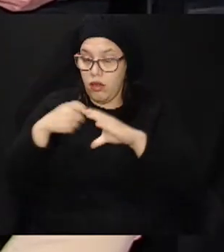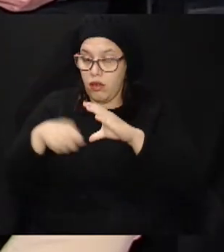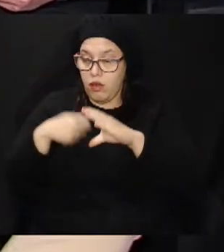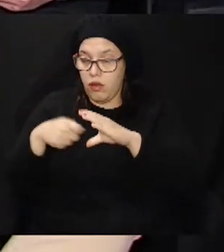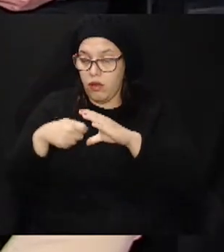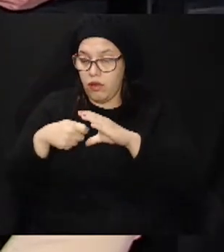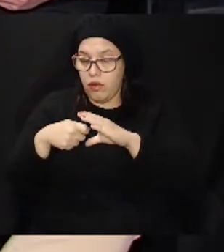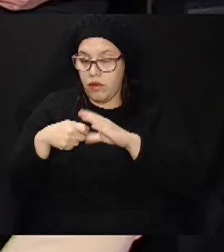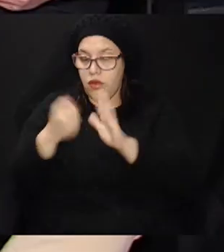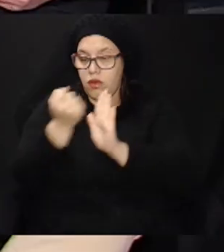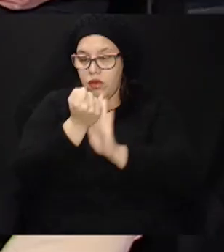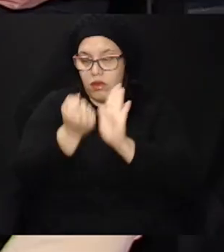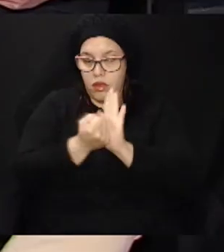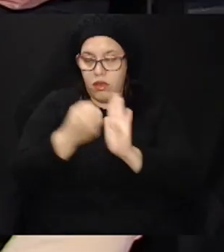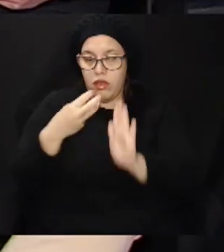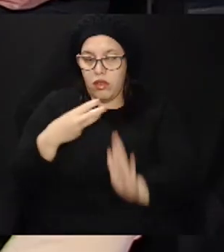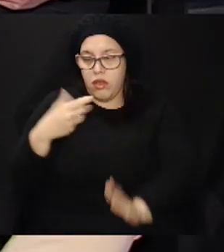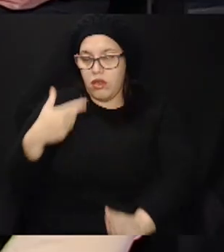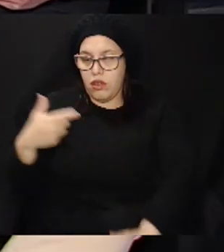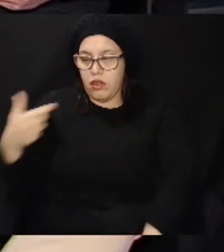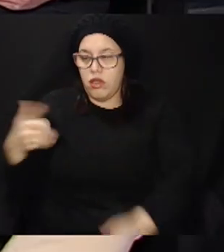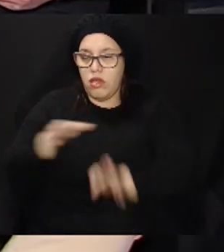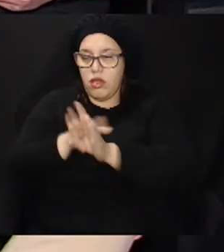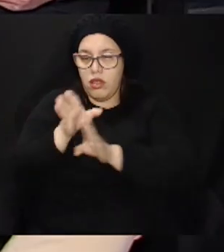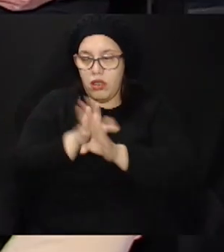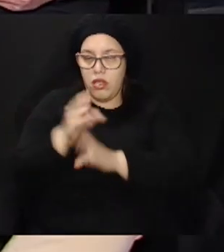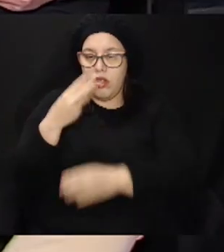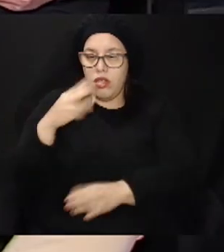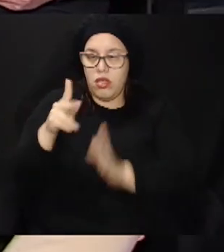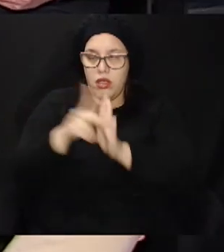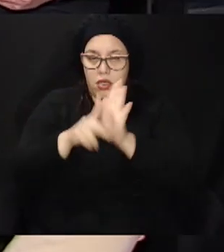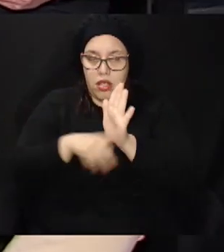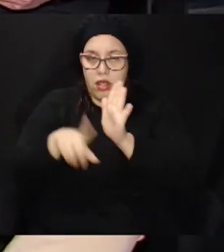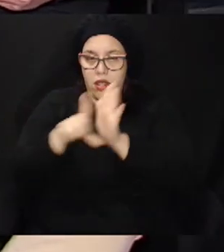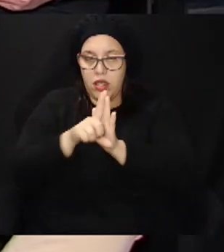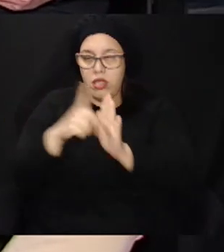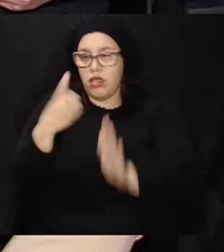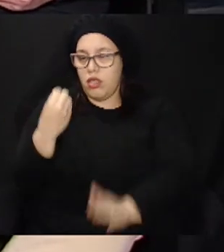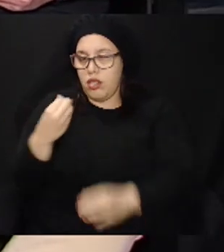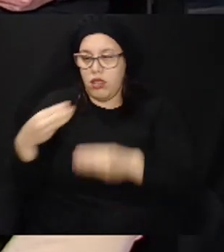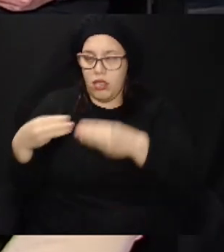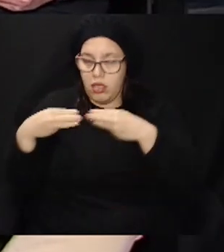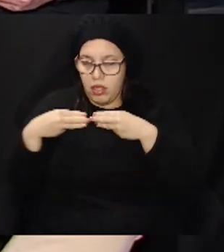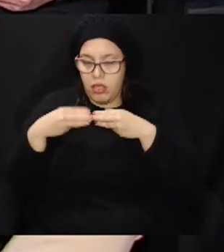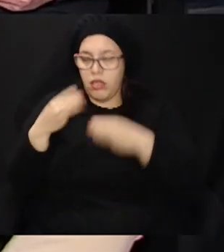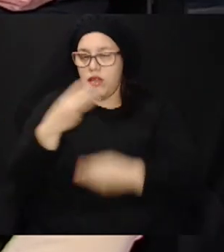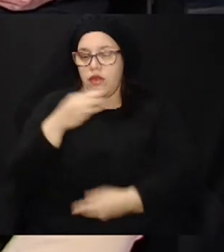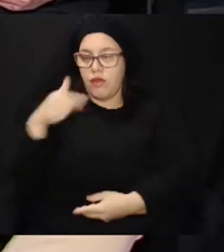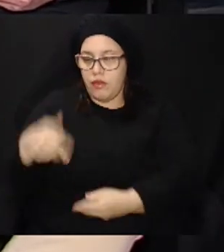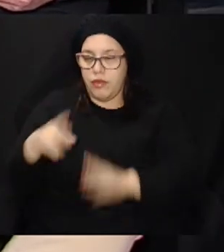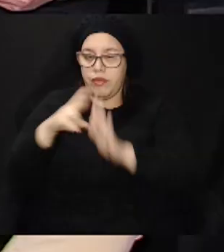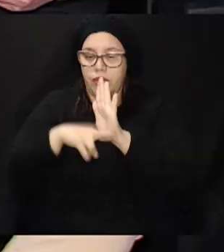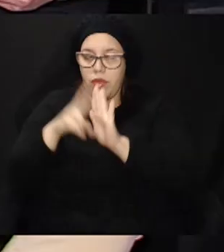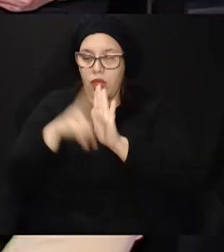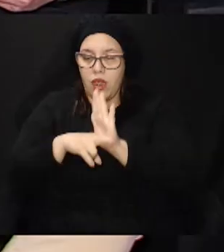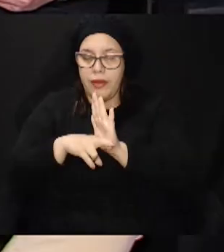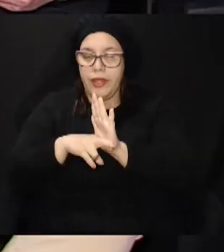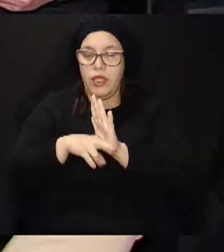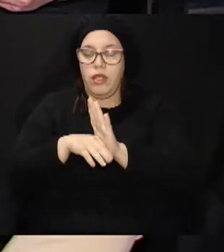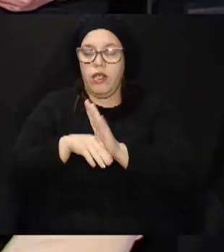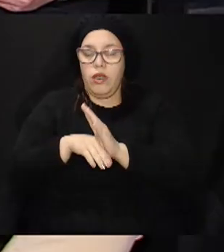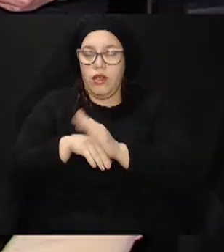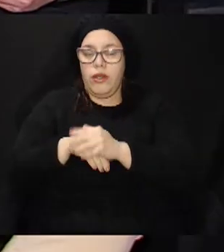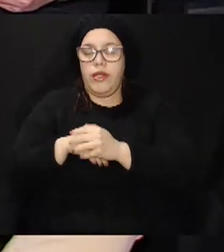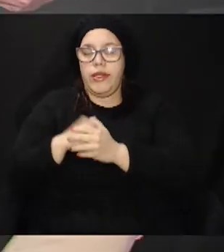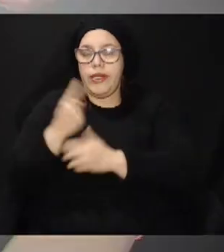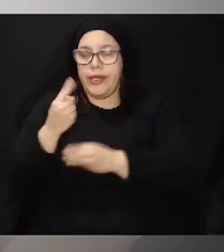protocolou 322 indicações, 3 projetos de lei ordinária, 6 moções e 37 requerimentos. Uma das moções que o